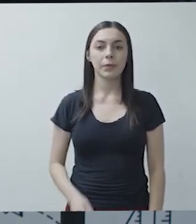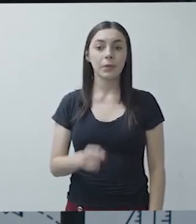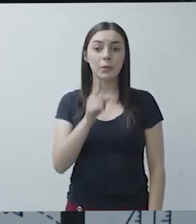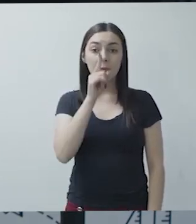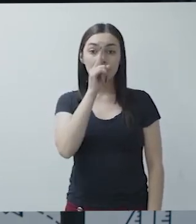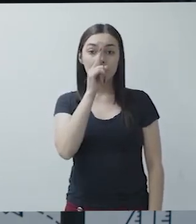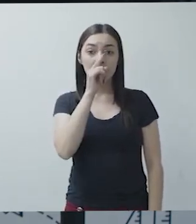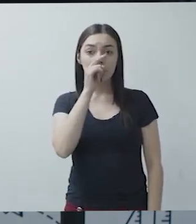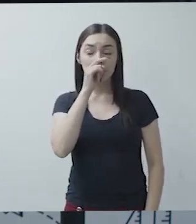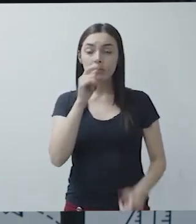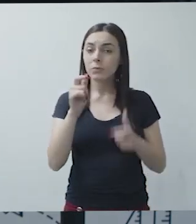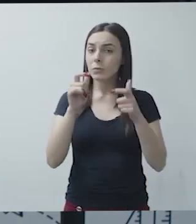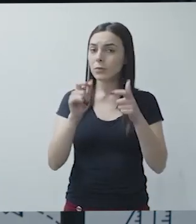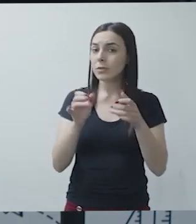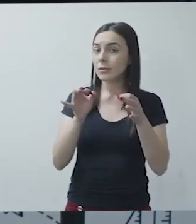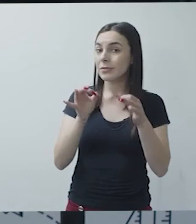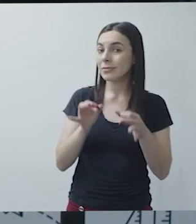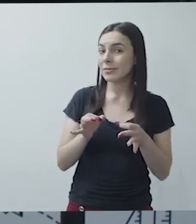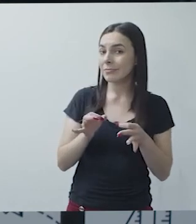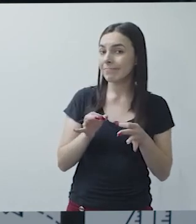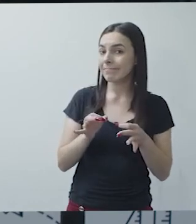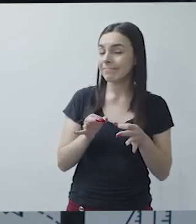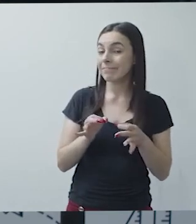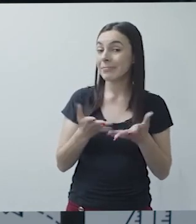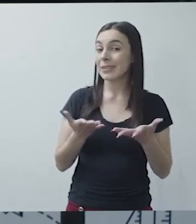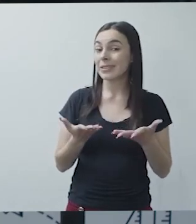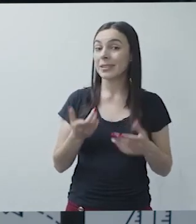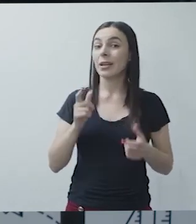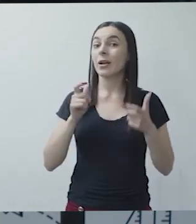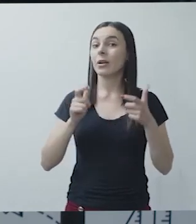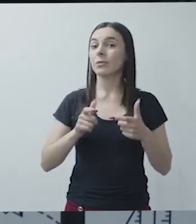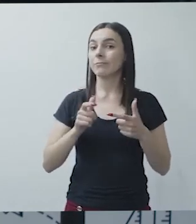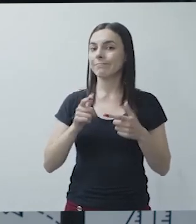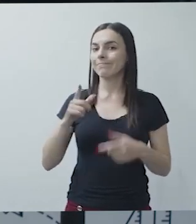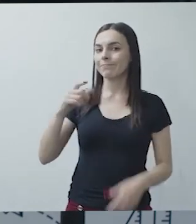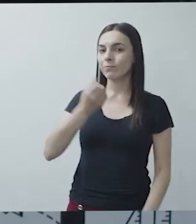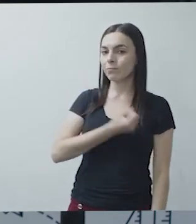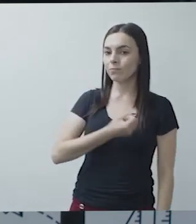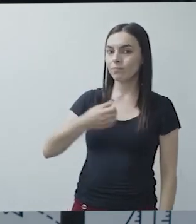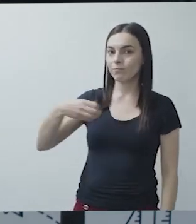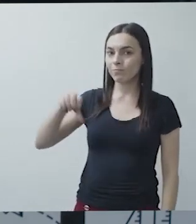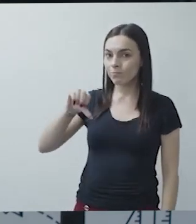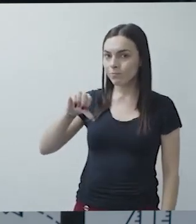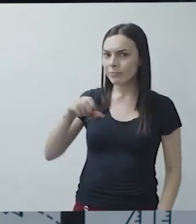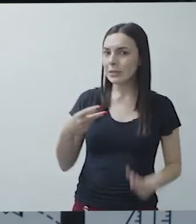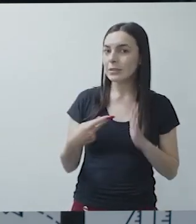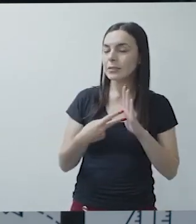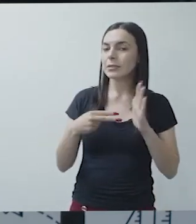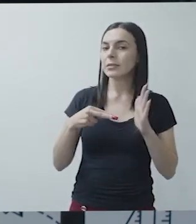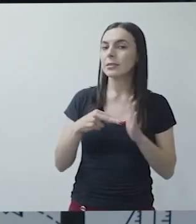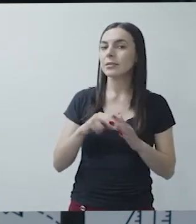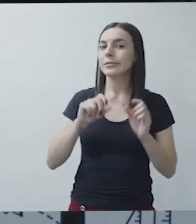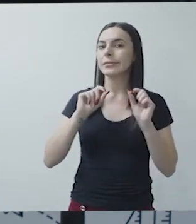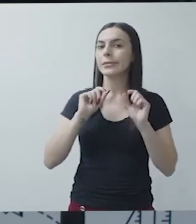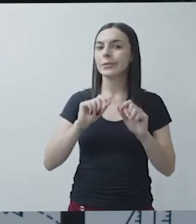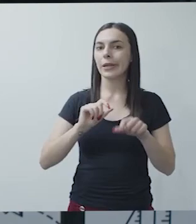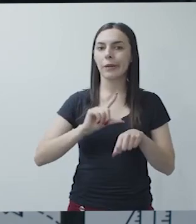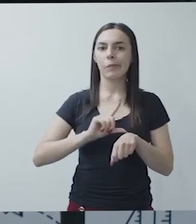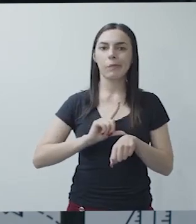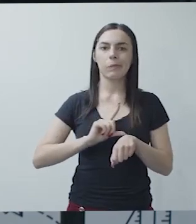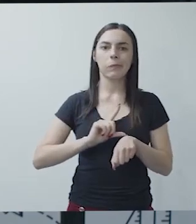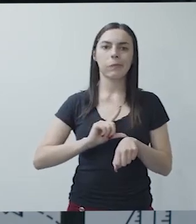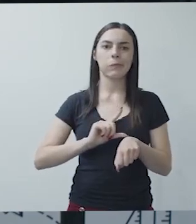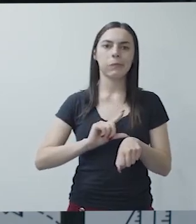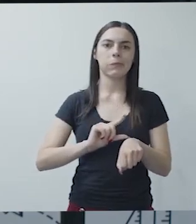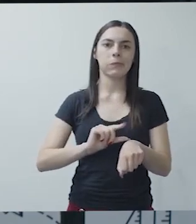aqui está no número 9. Então, isso quer dizer que passou do horário que ela